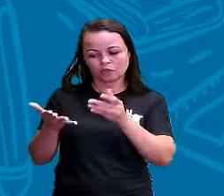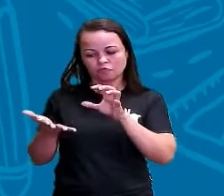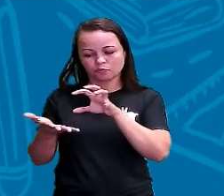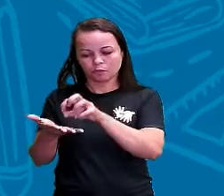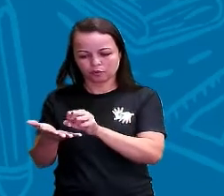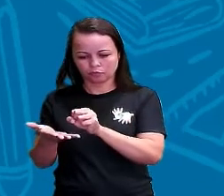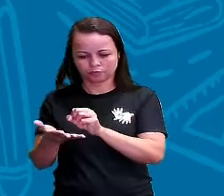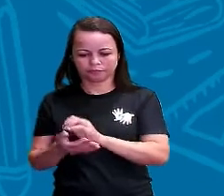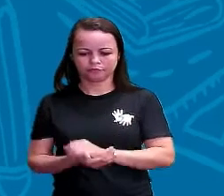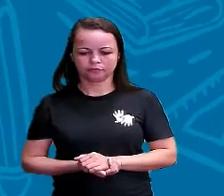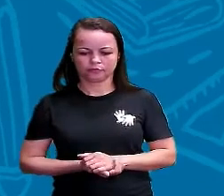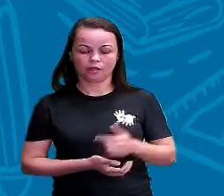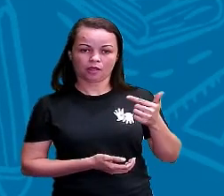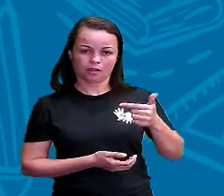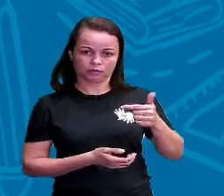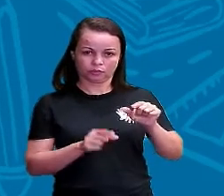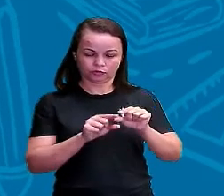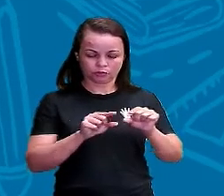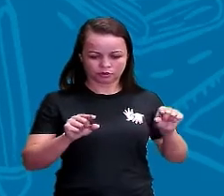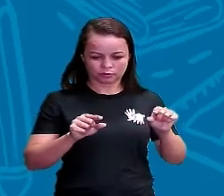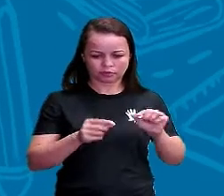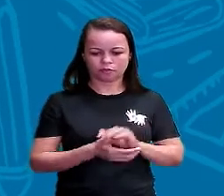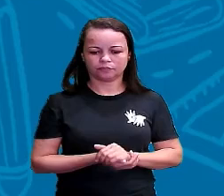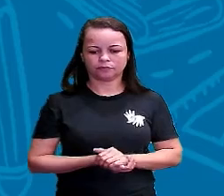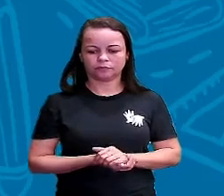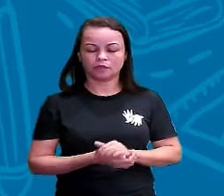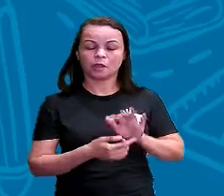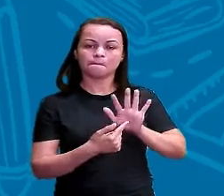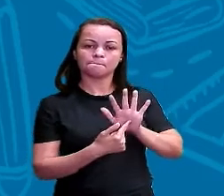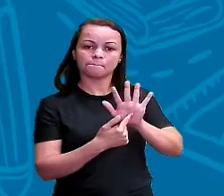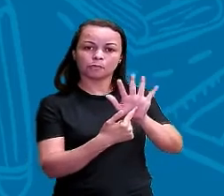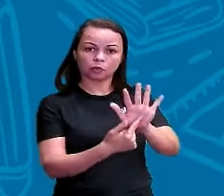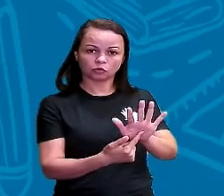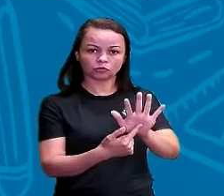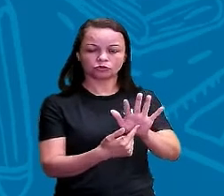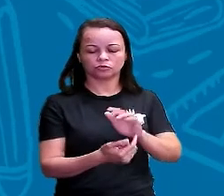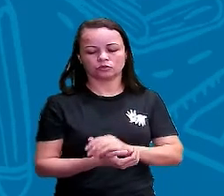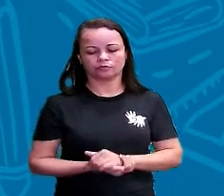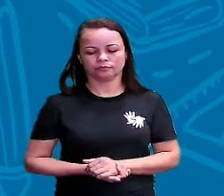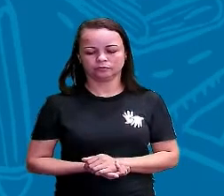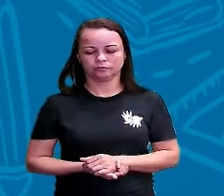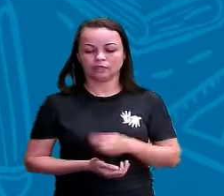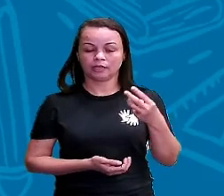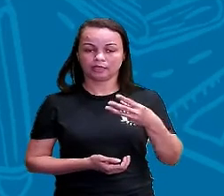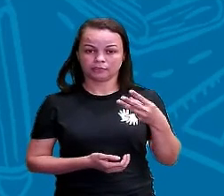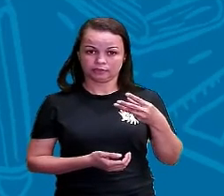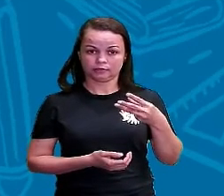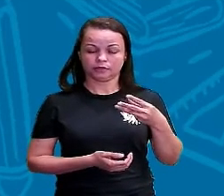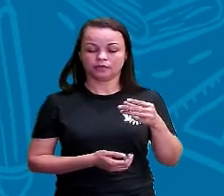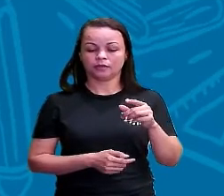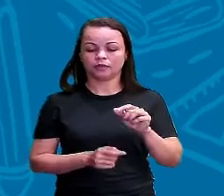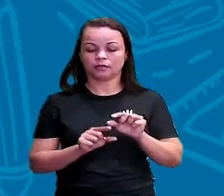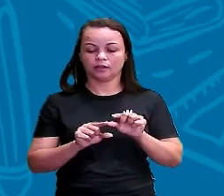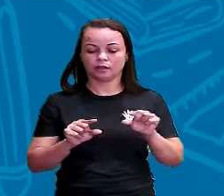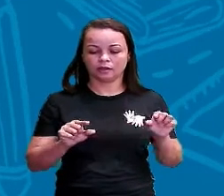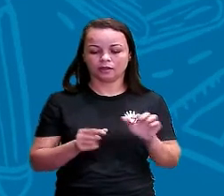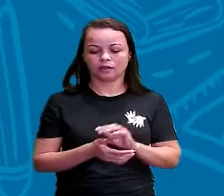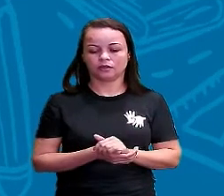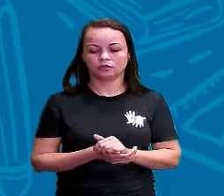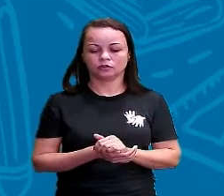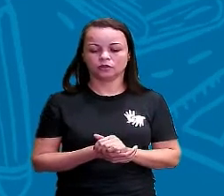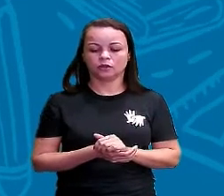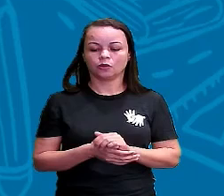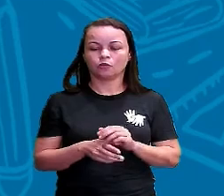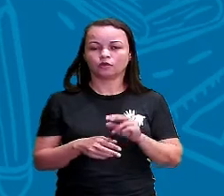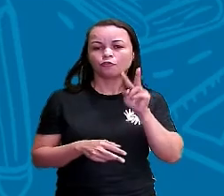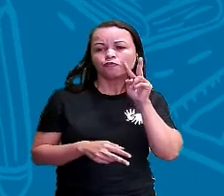e mostrou. E a terceira, quando viu o amigo, porque a gente sabe, porque aí tem três orações,